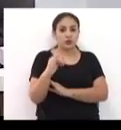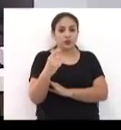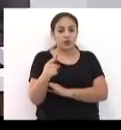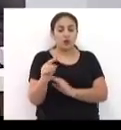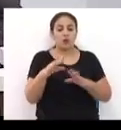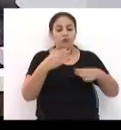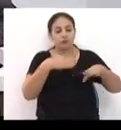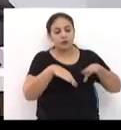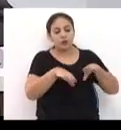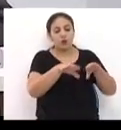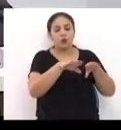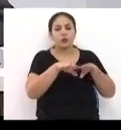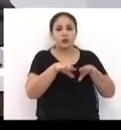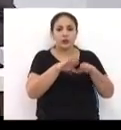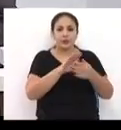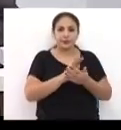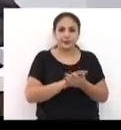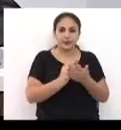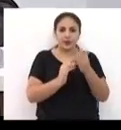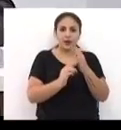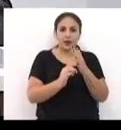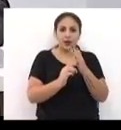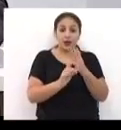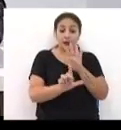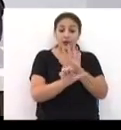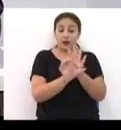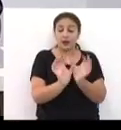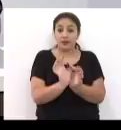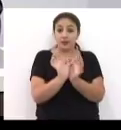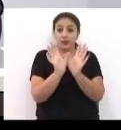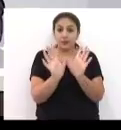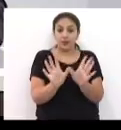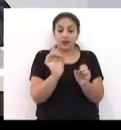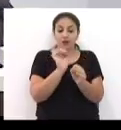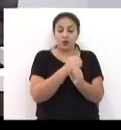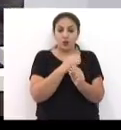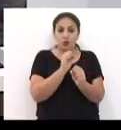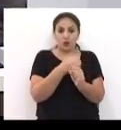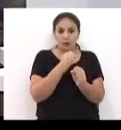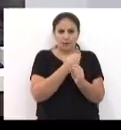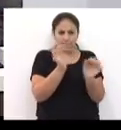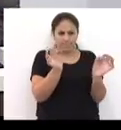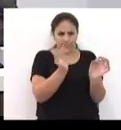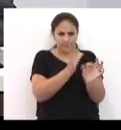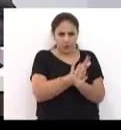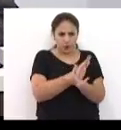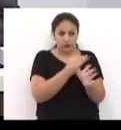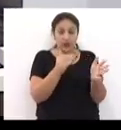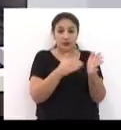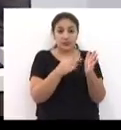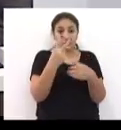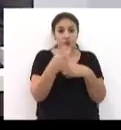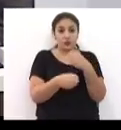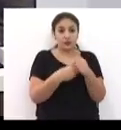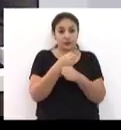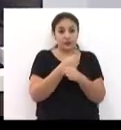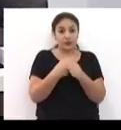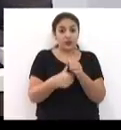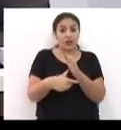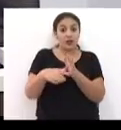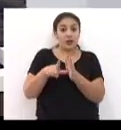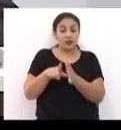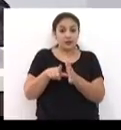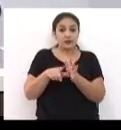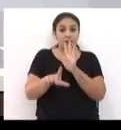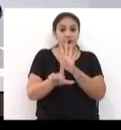e igualdade. A lei autoriza as obras concluídas até 2 anos antes da